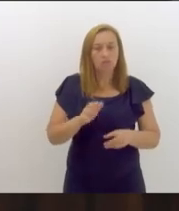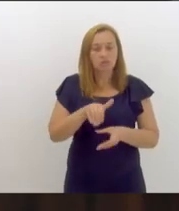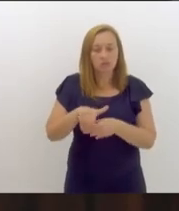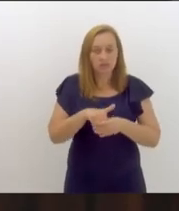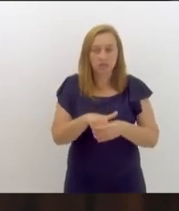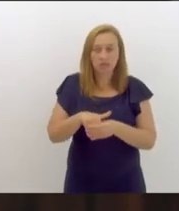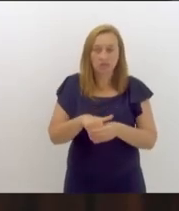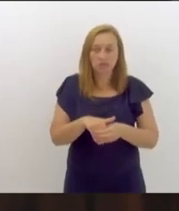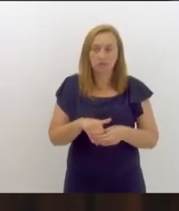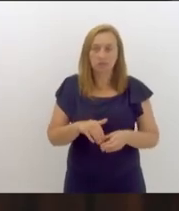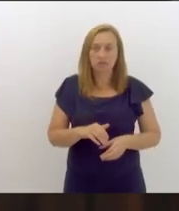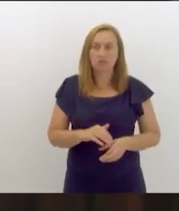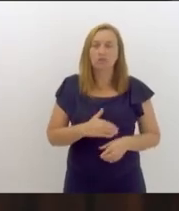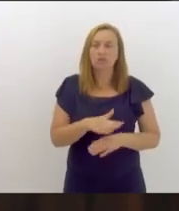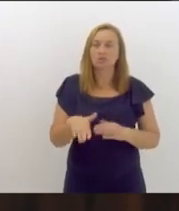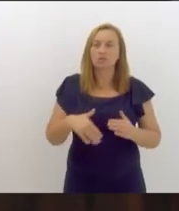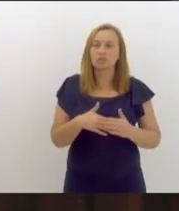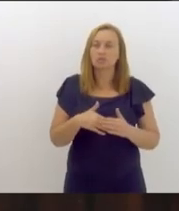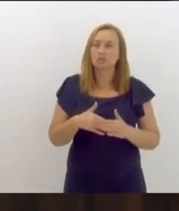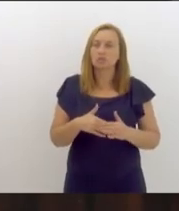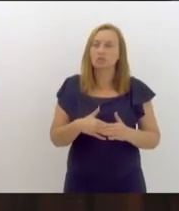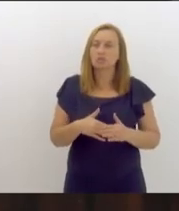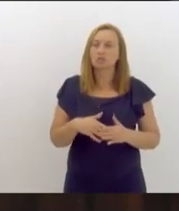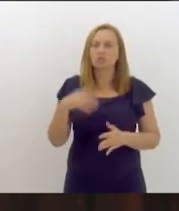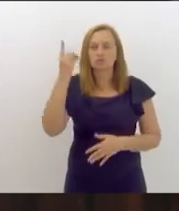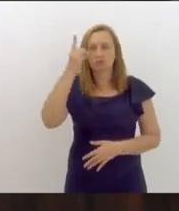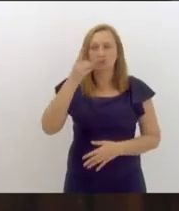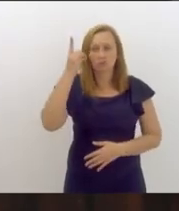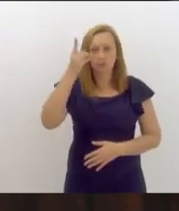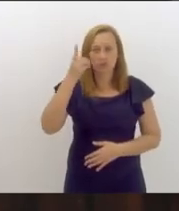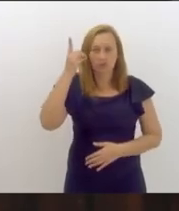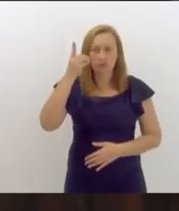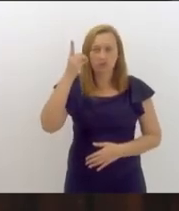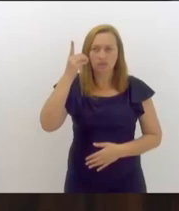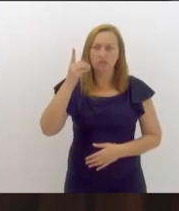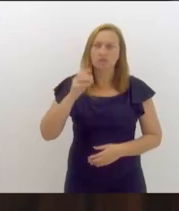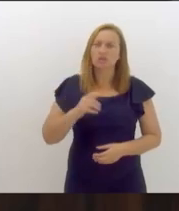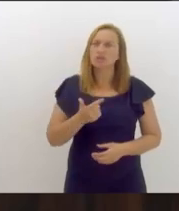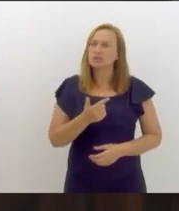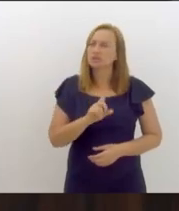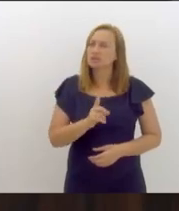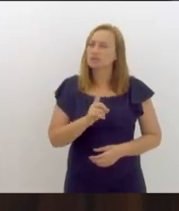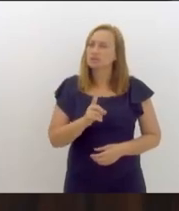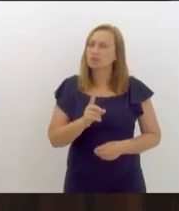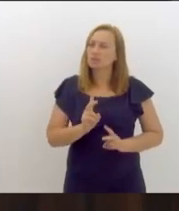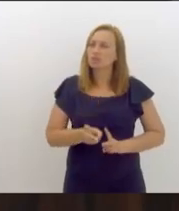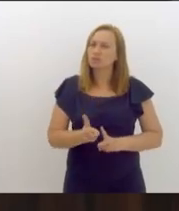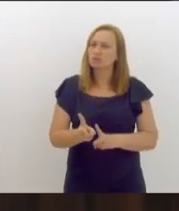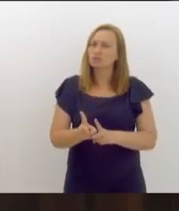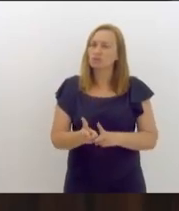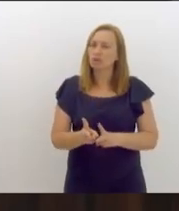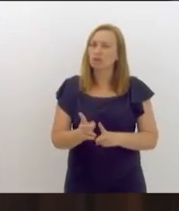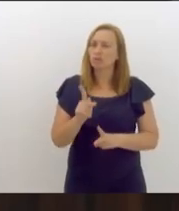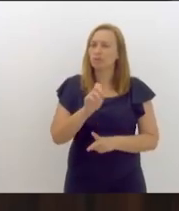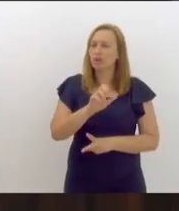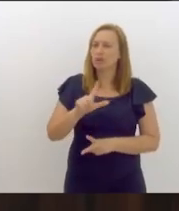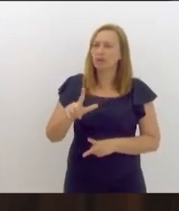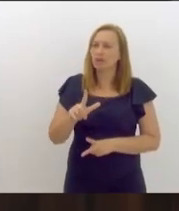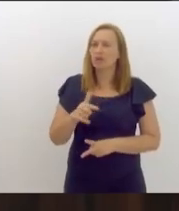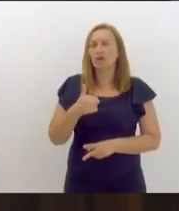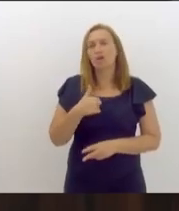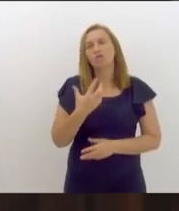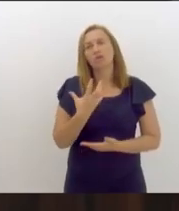votada que todos os deputados e deputados se o painel não caminhar vou catar